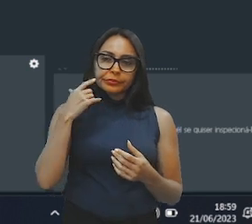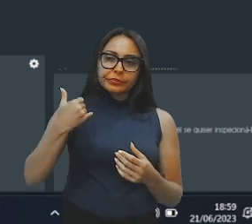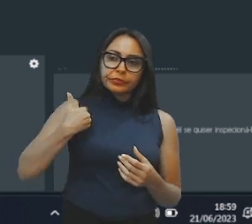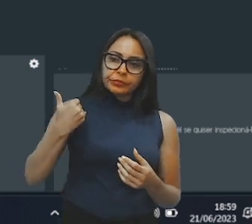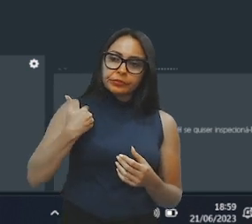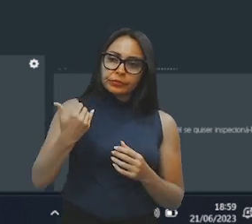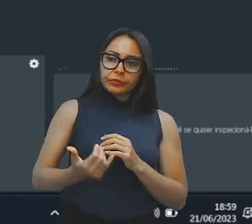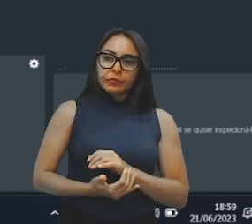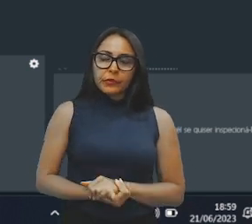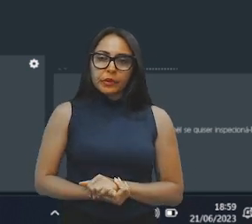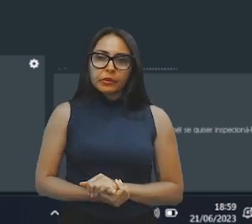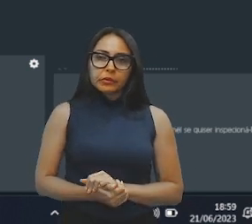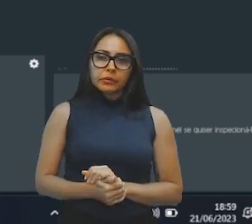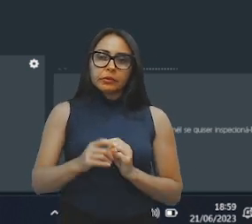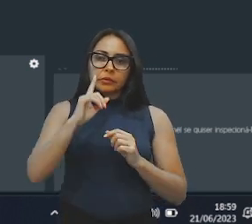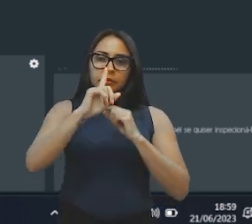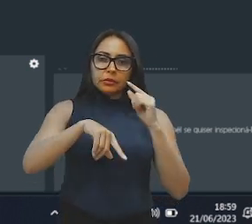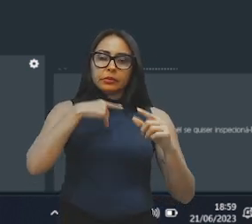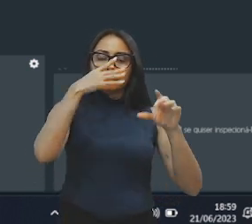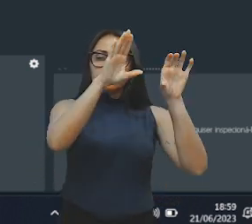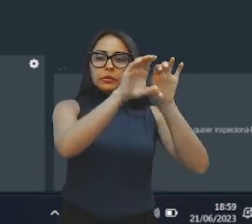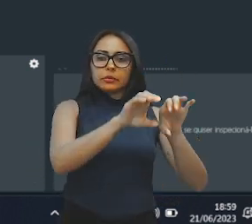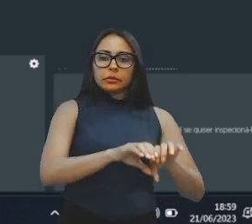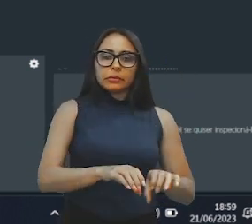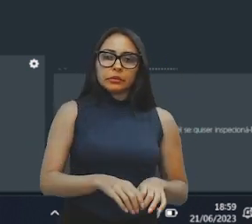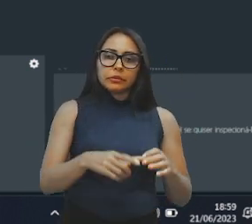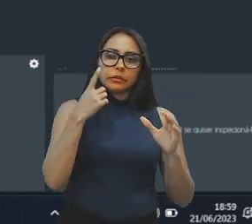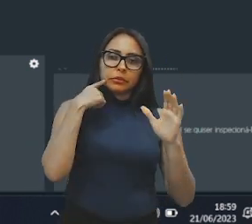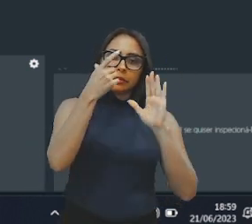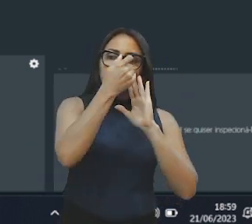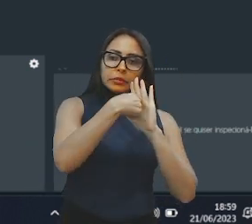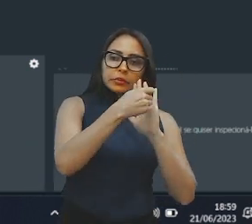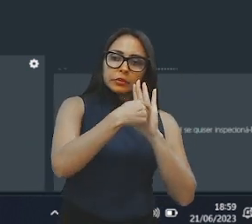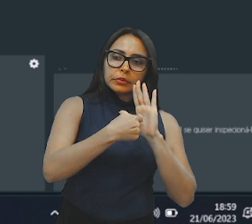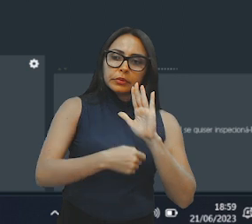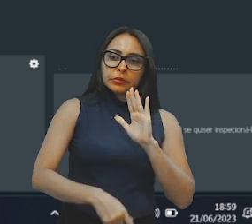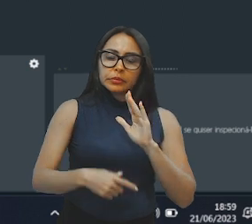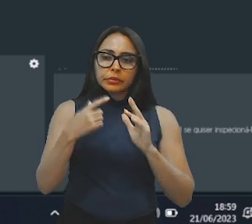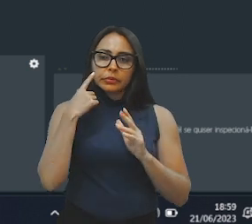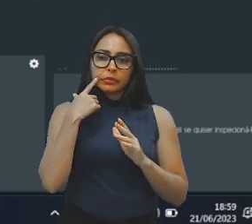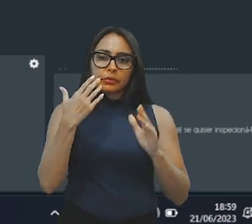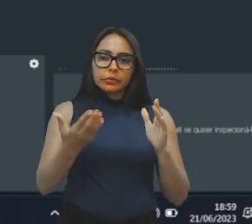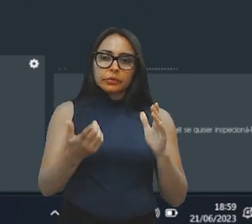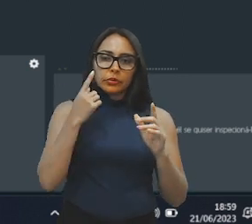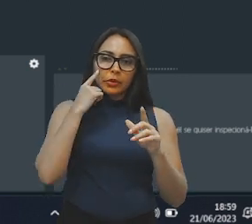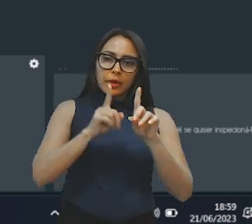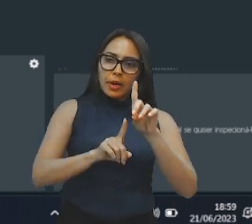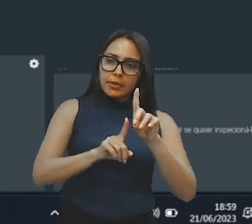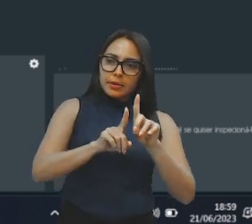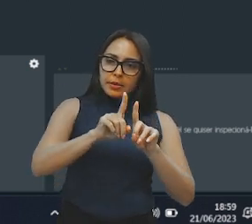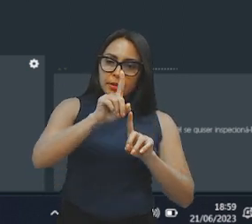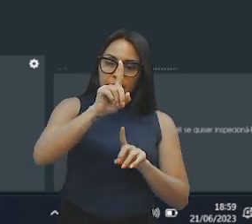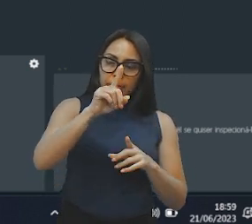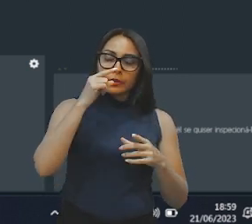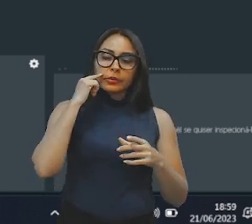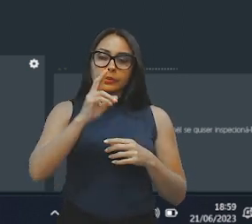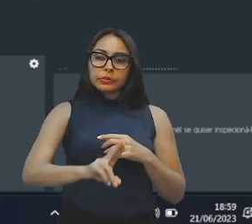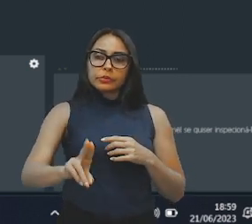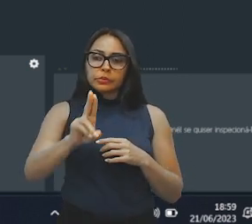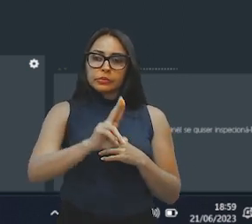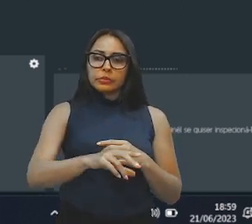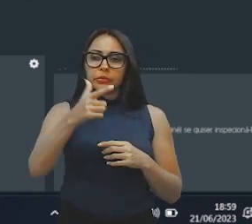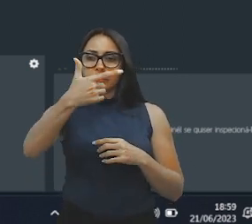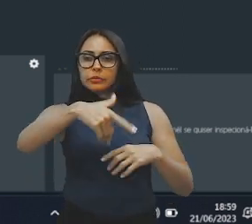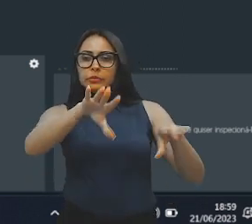dessa estrutura, ele vai escrever as idades em ordem crescente, utilizando uma outra estrutura de